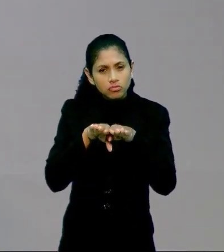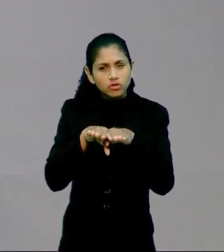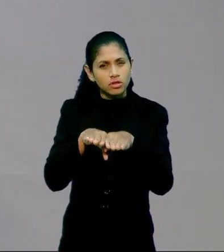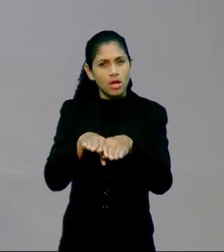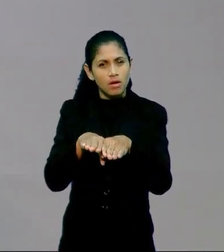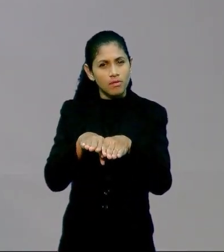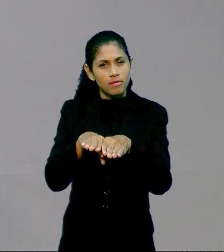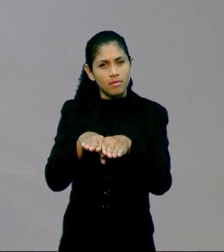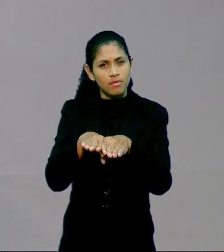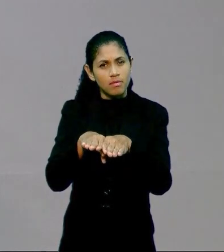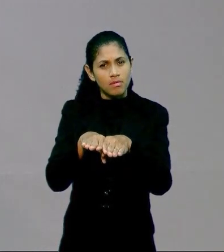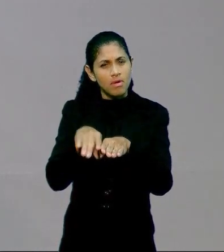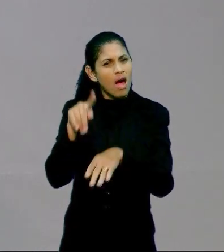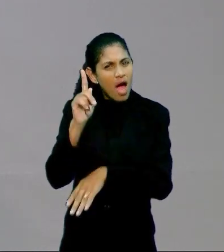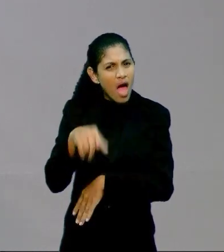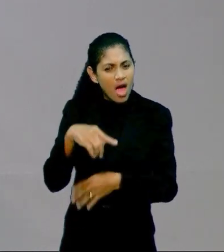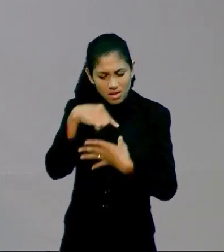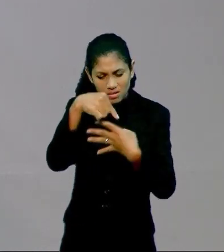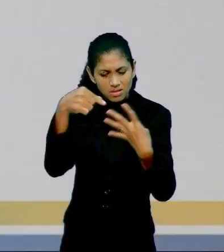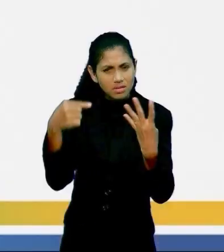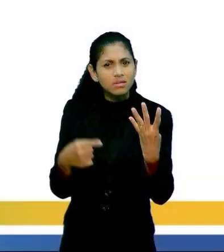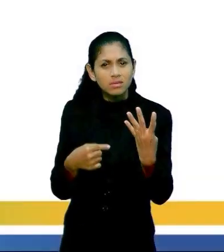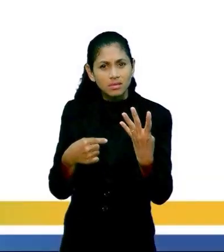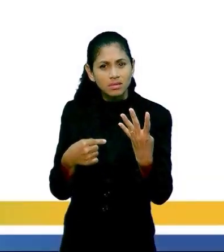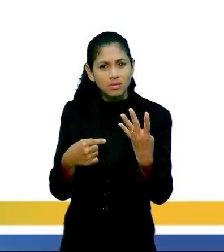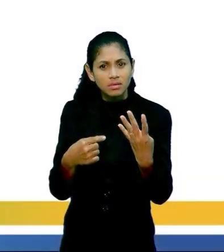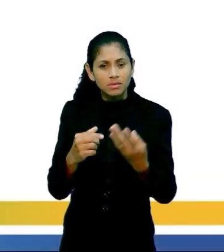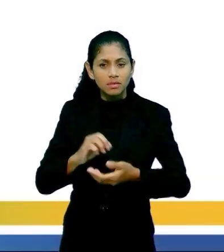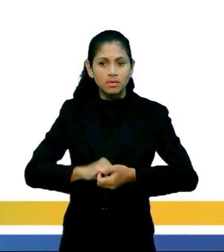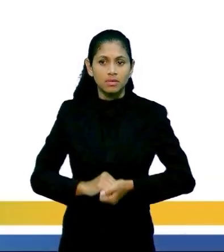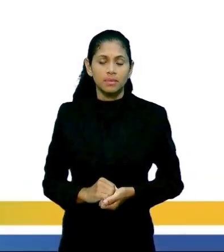seria estabilidade para um átomo?